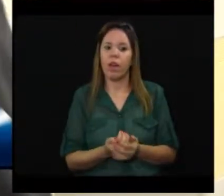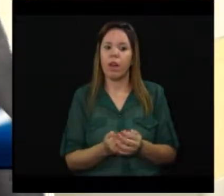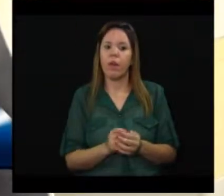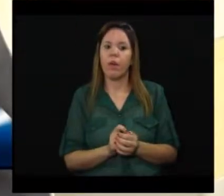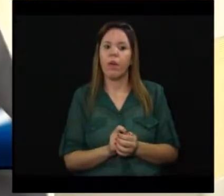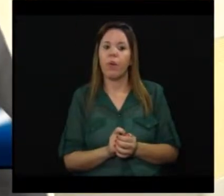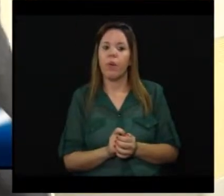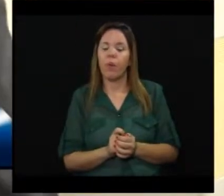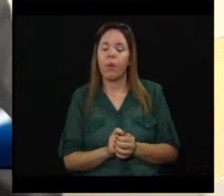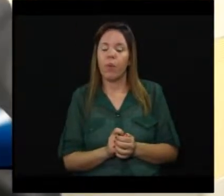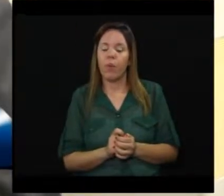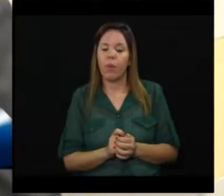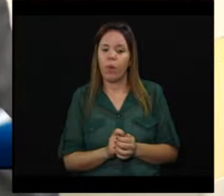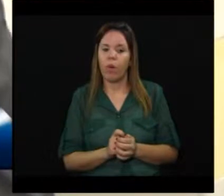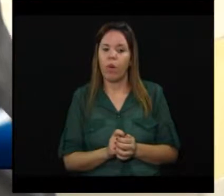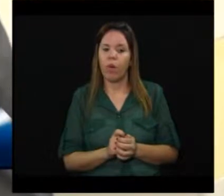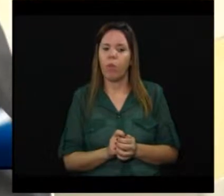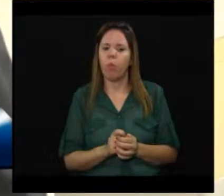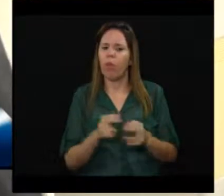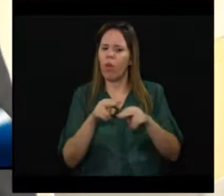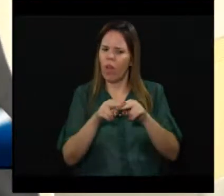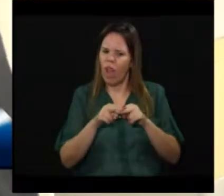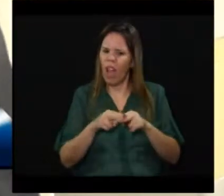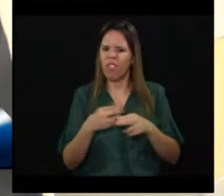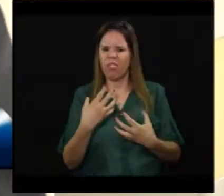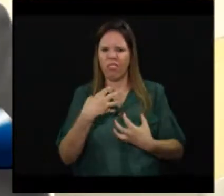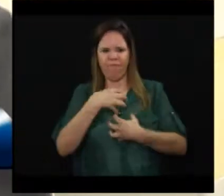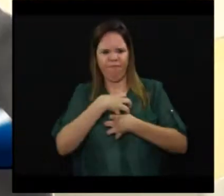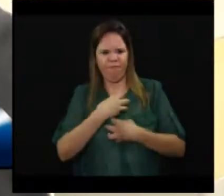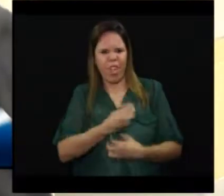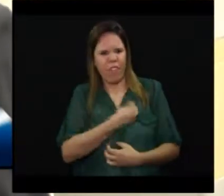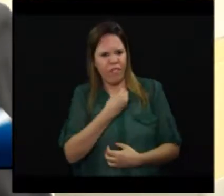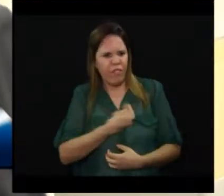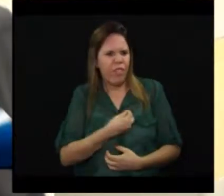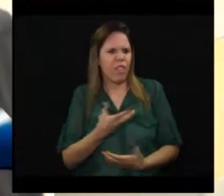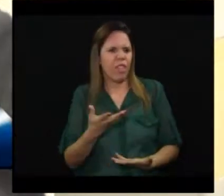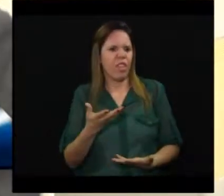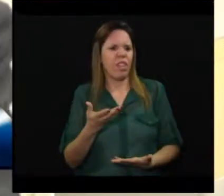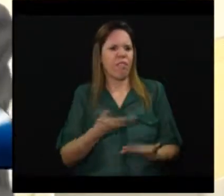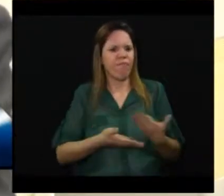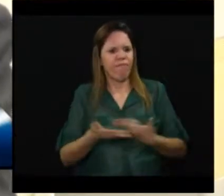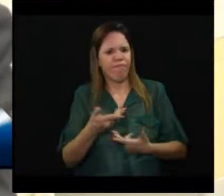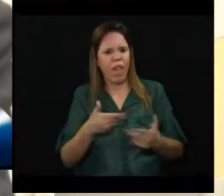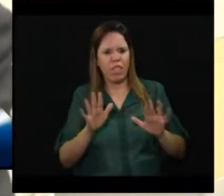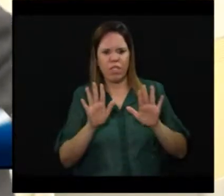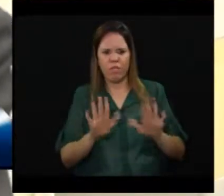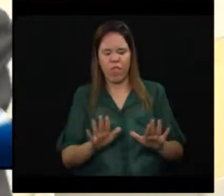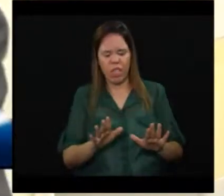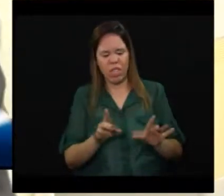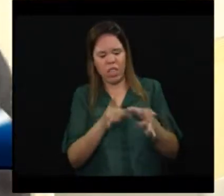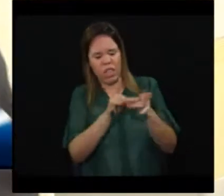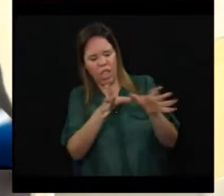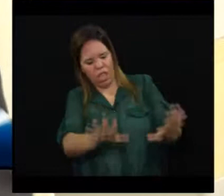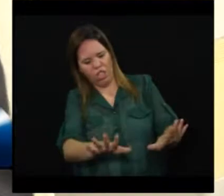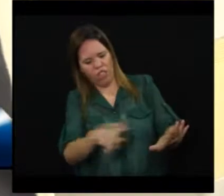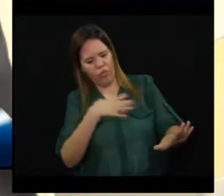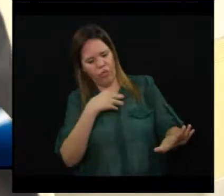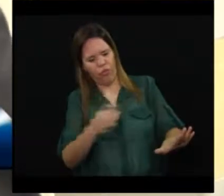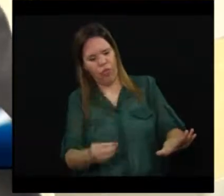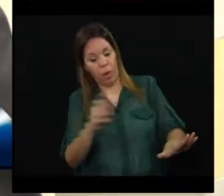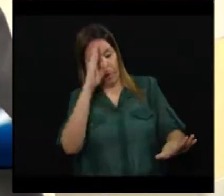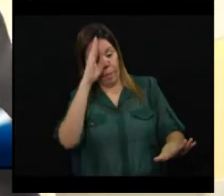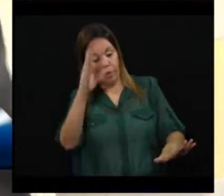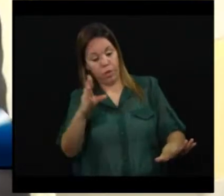dia, em razão de toda a estrutura dessa vida assoberbada, ele acaba às vezes deixando o seu filho, que é o seu